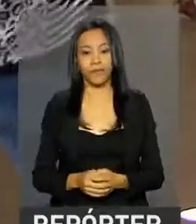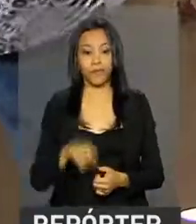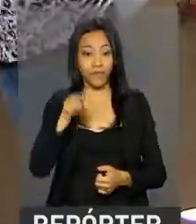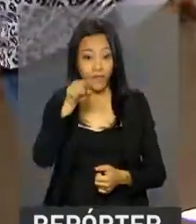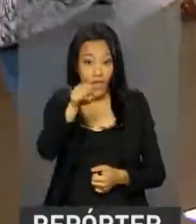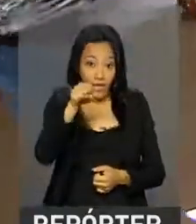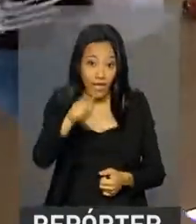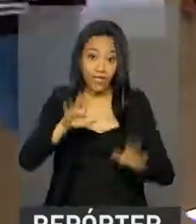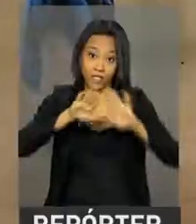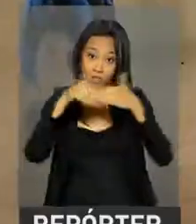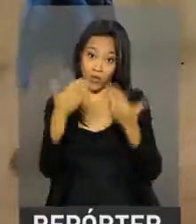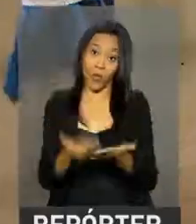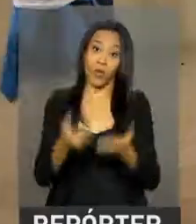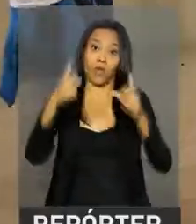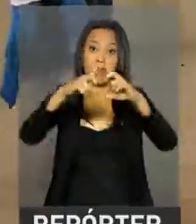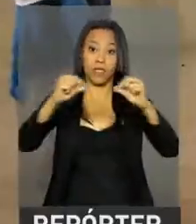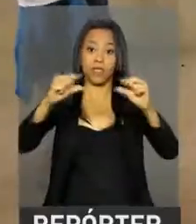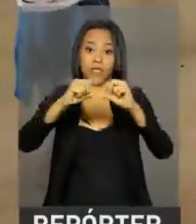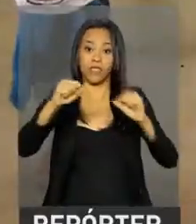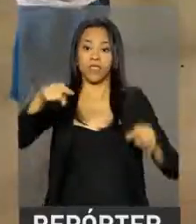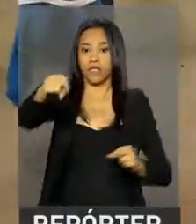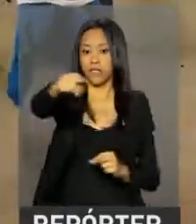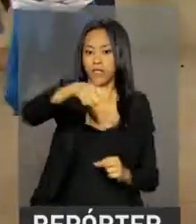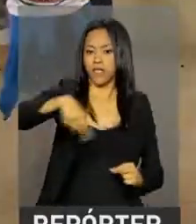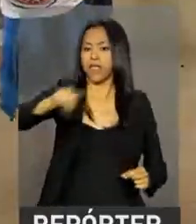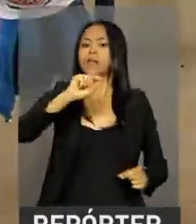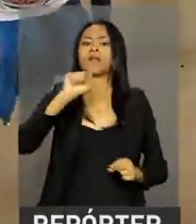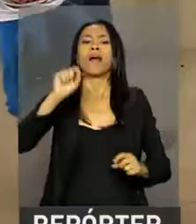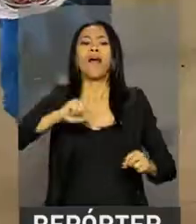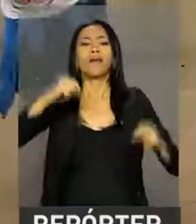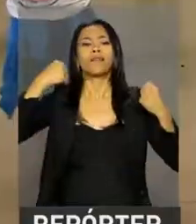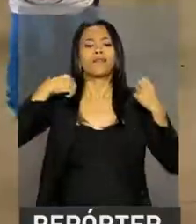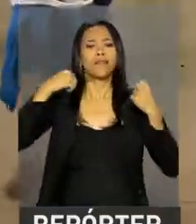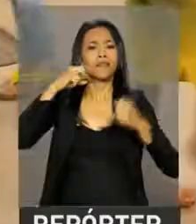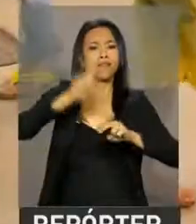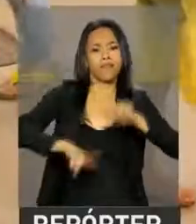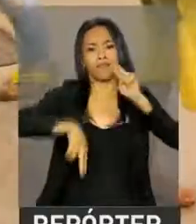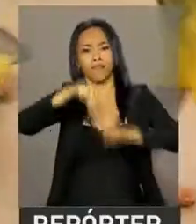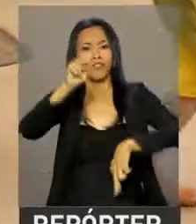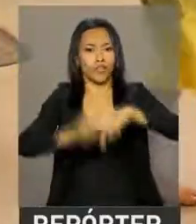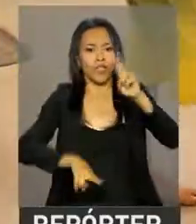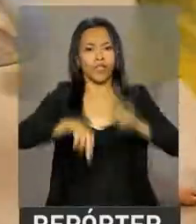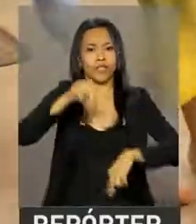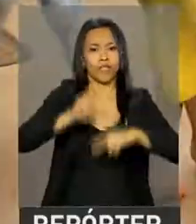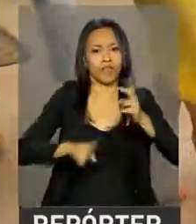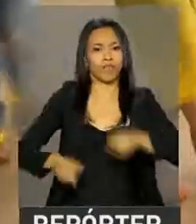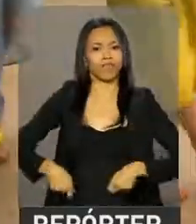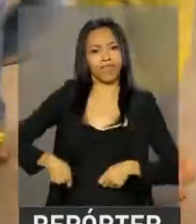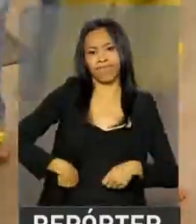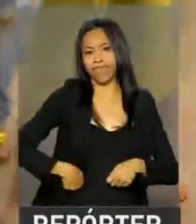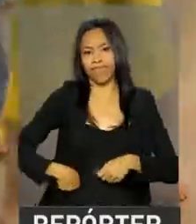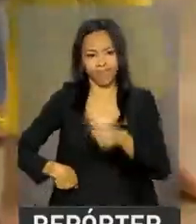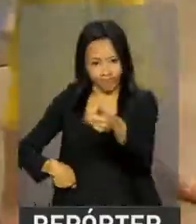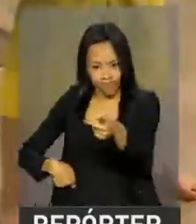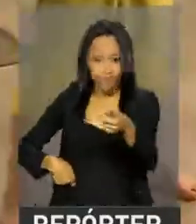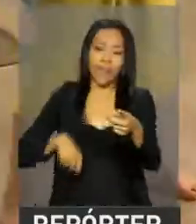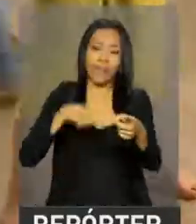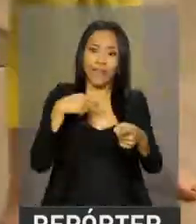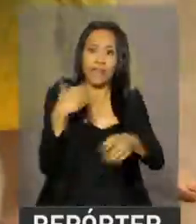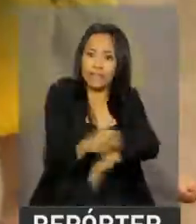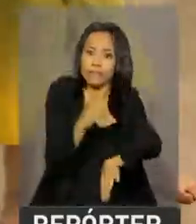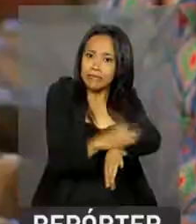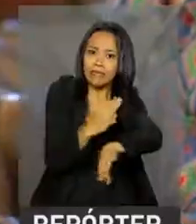Nesta escola de Brasília, uma das atividades dos alunos foi dança junina. E para repor tanta energia gasta com